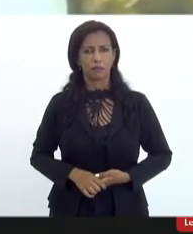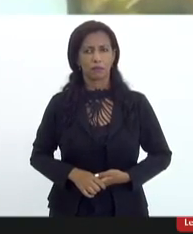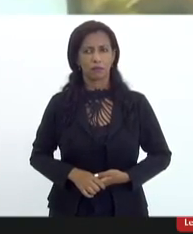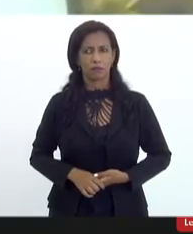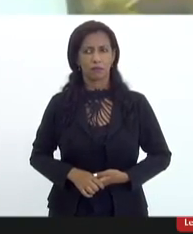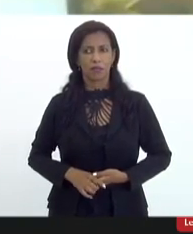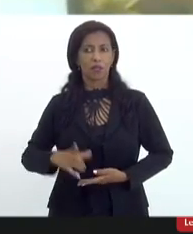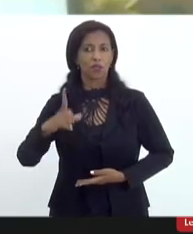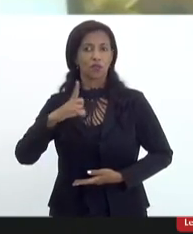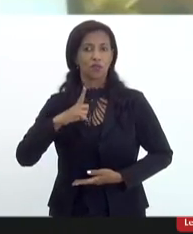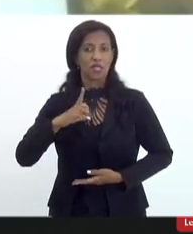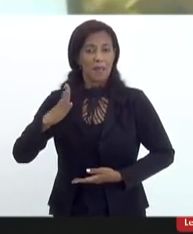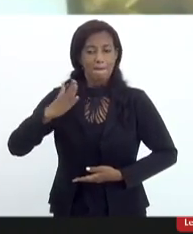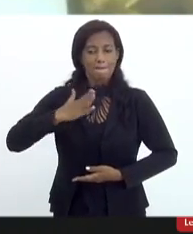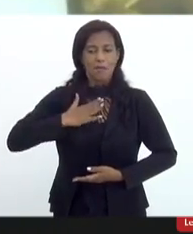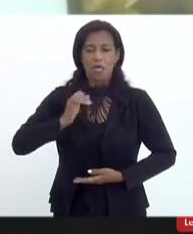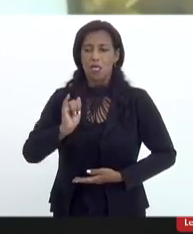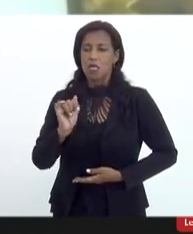vou ter a minha ilha.